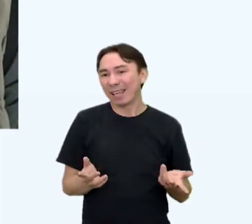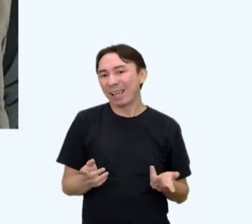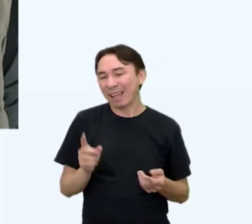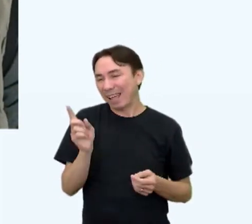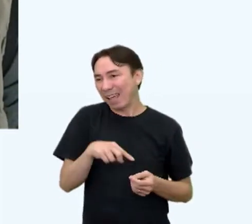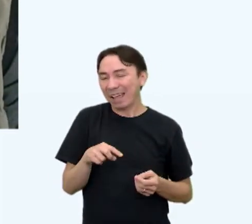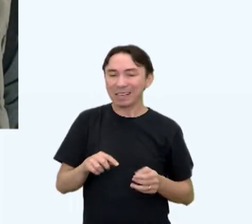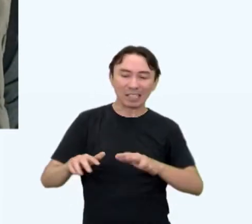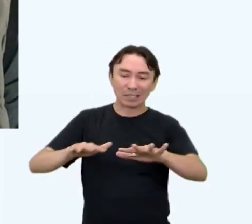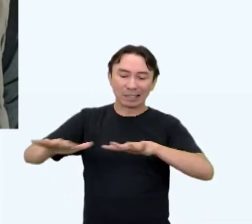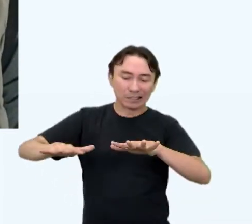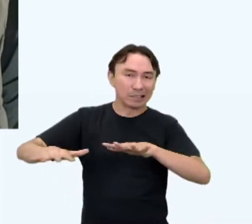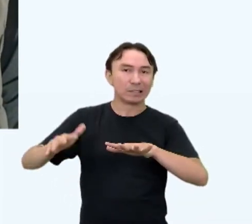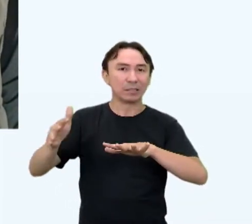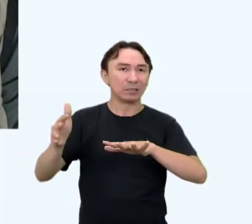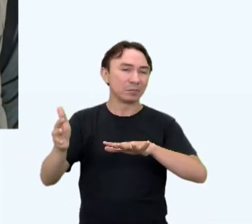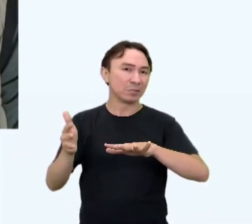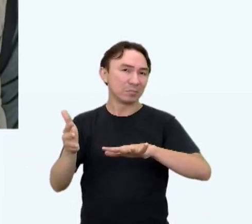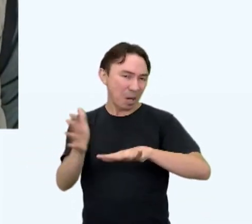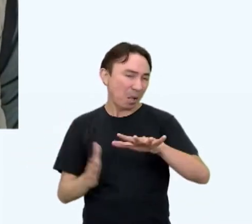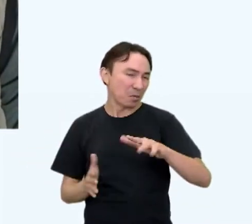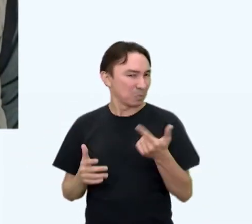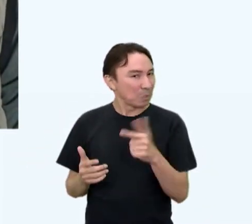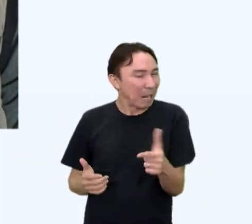tem terremotos, mas